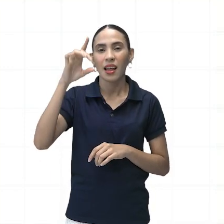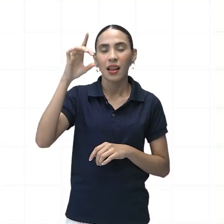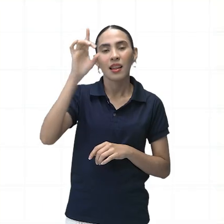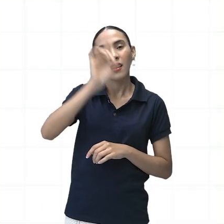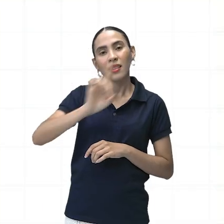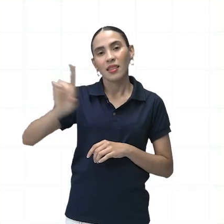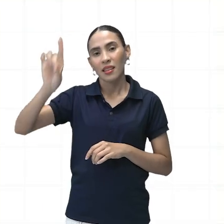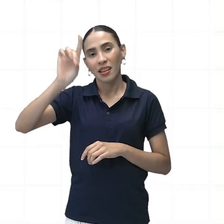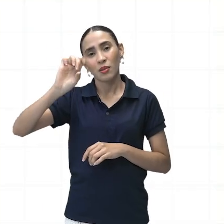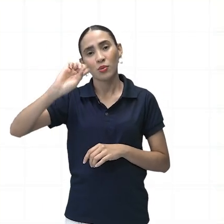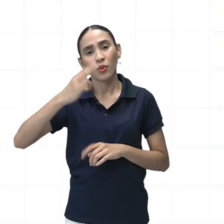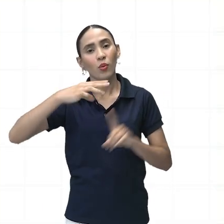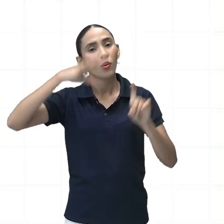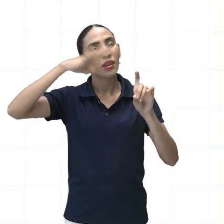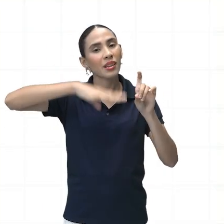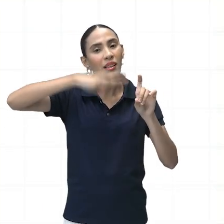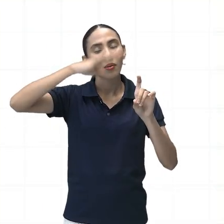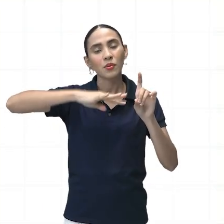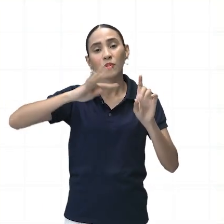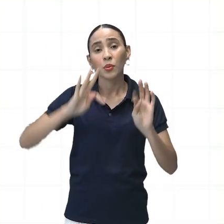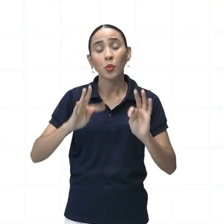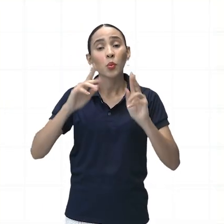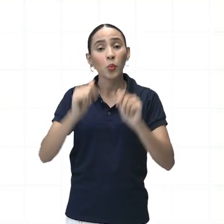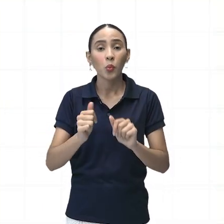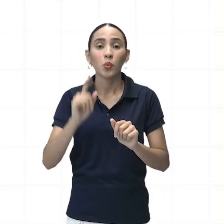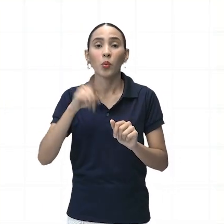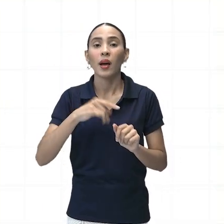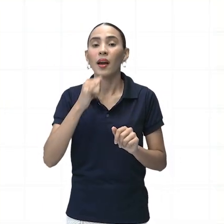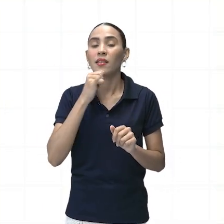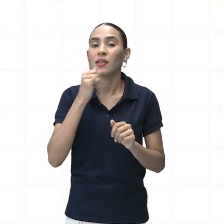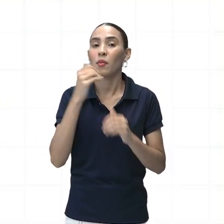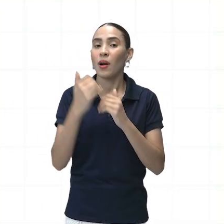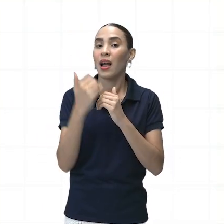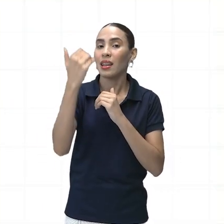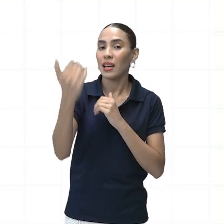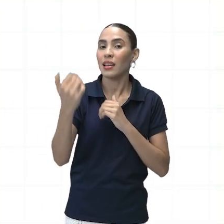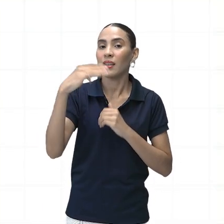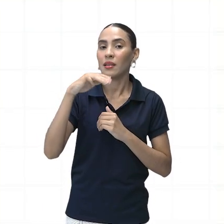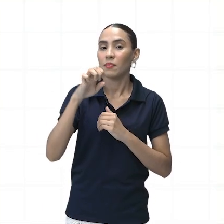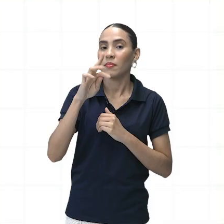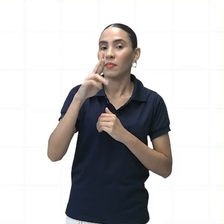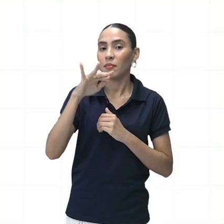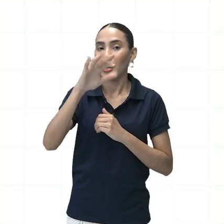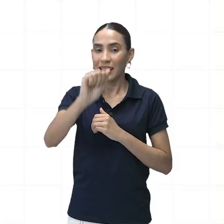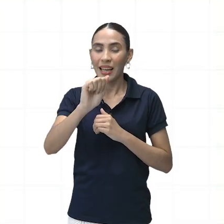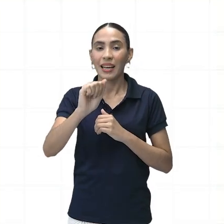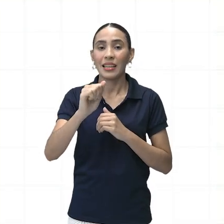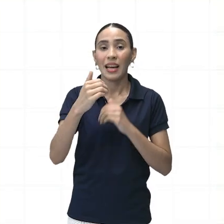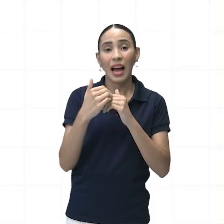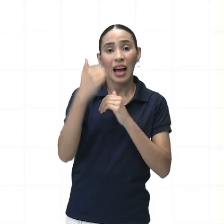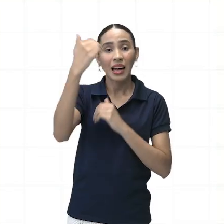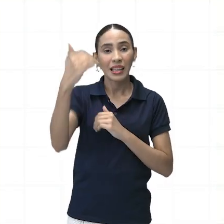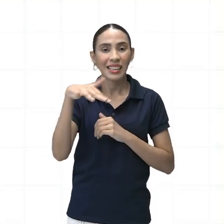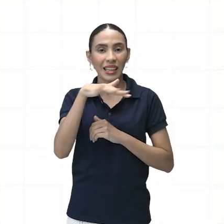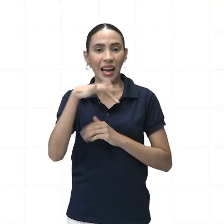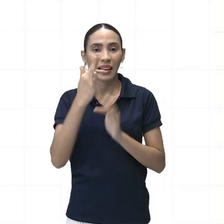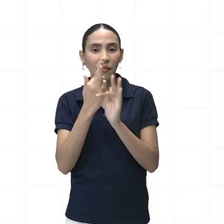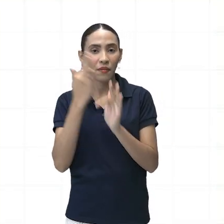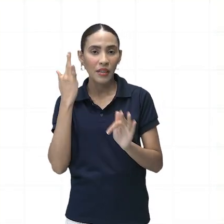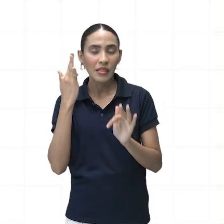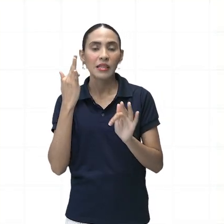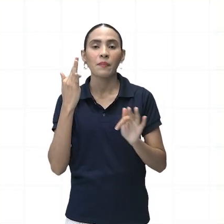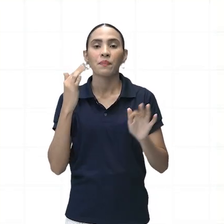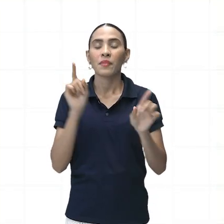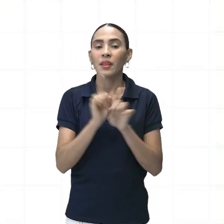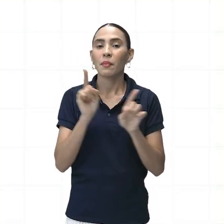deuses. Então, tudo que de certa forma for além da matéria, que for além da física,